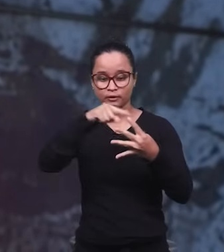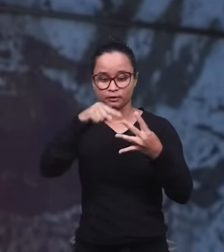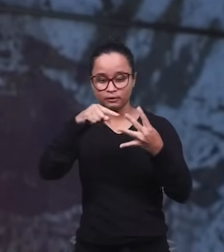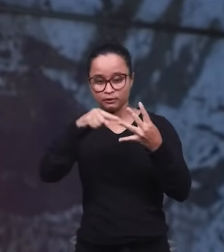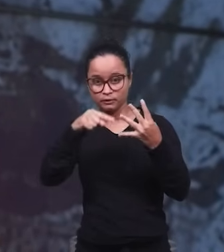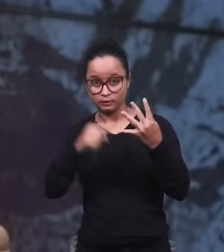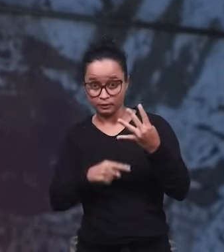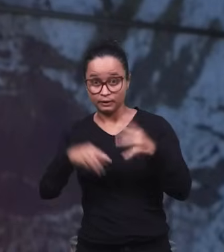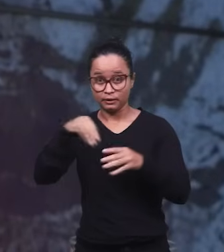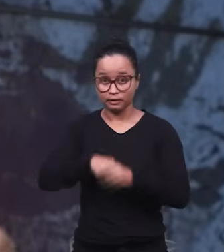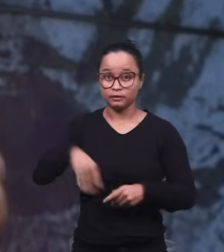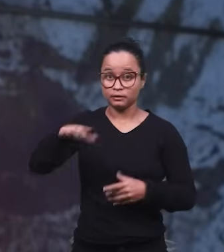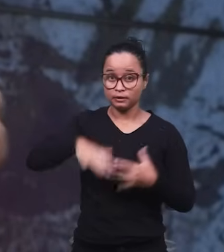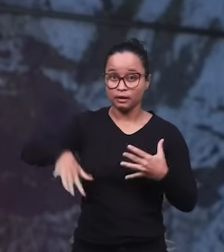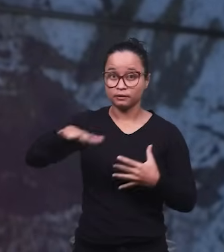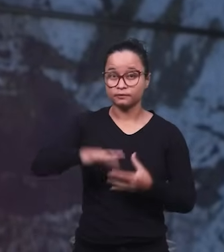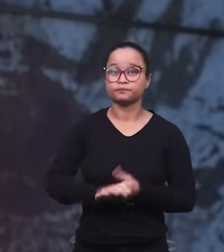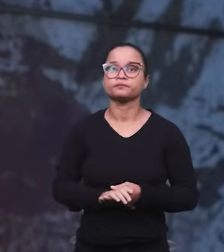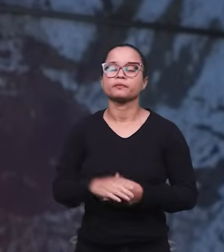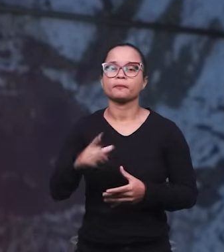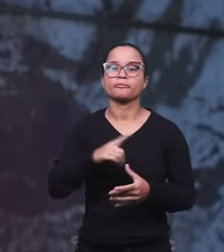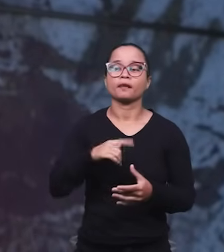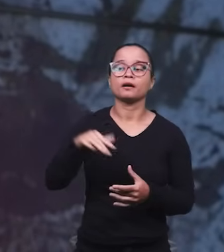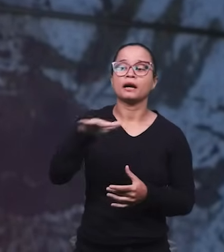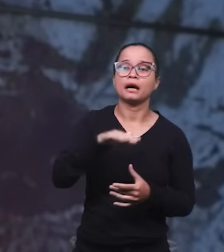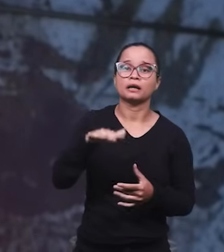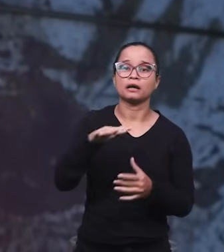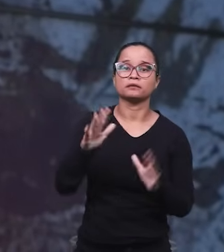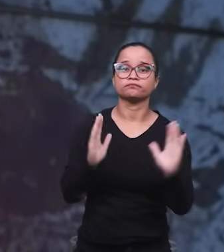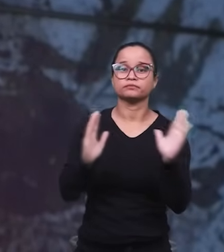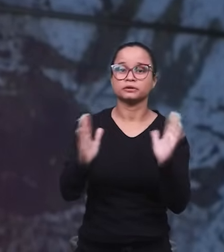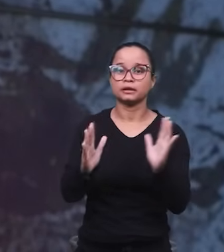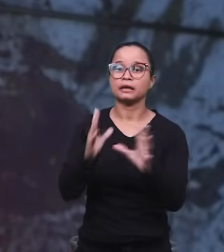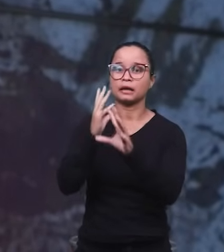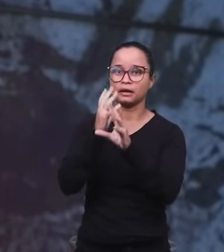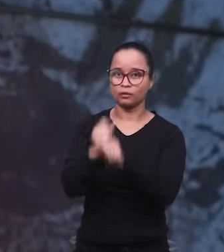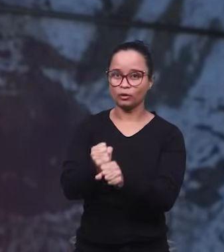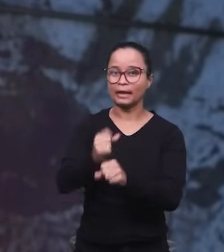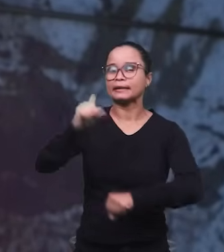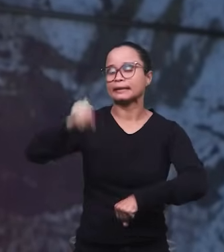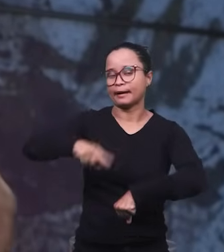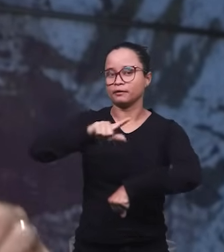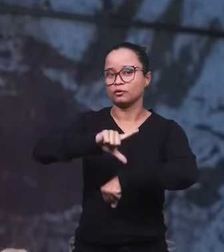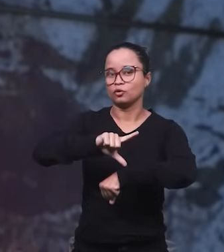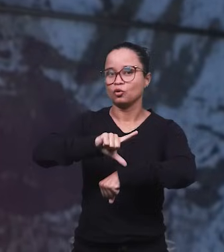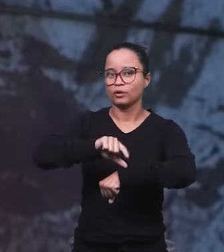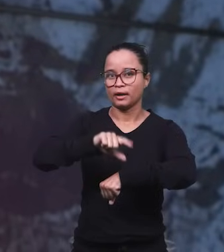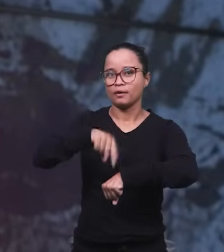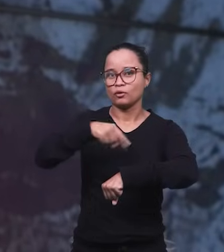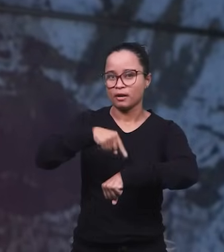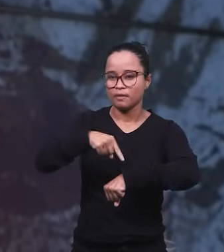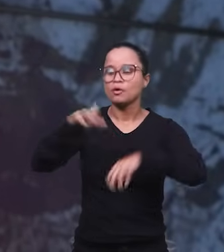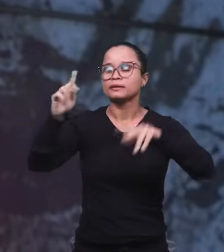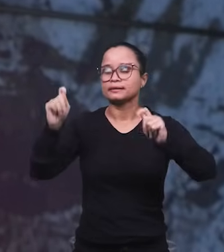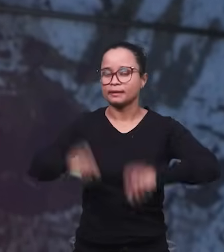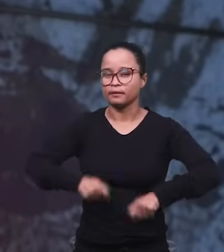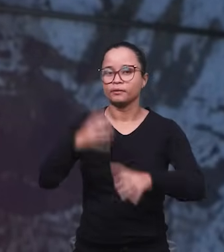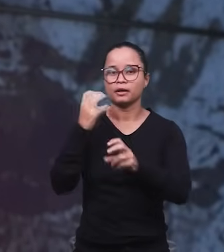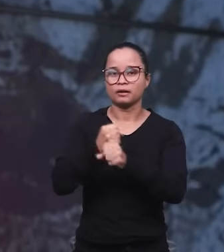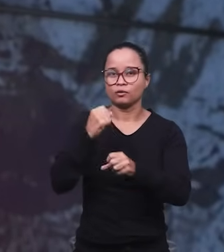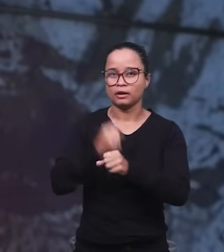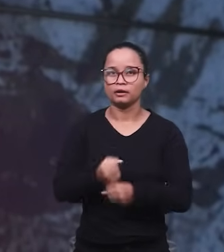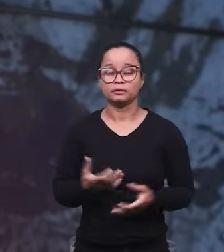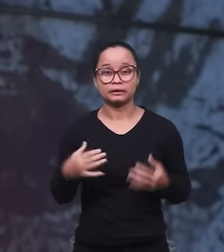4 medidas do universo, então ele é uma dimensão que pode ser calculada, vamos por assim dizer. Então, o